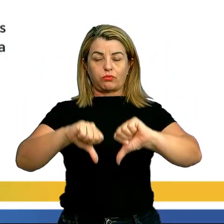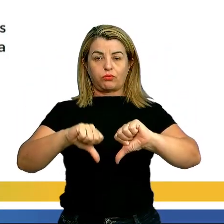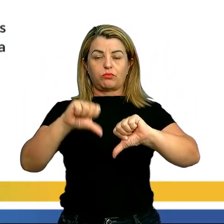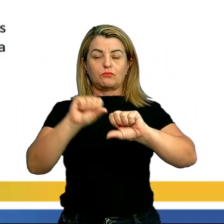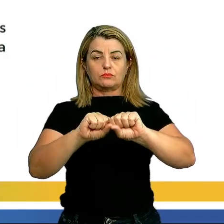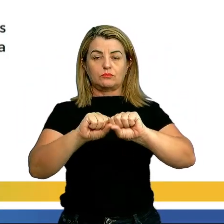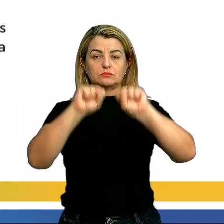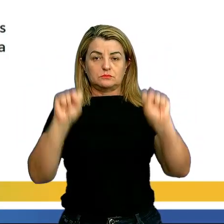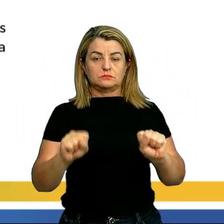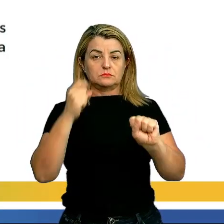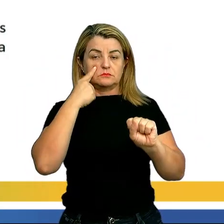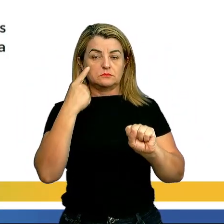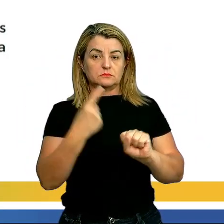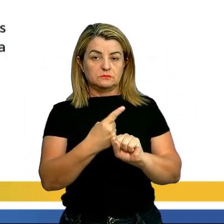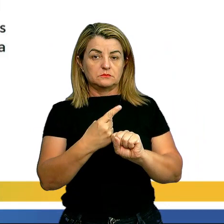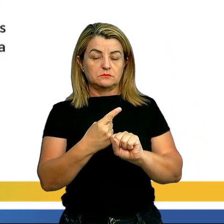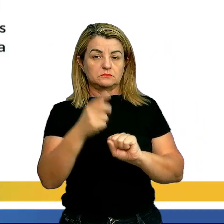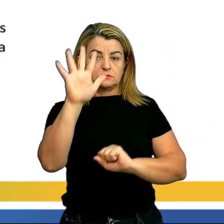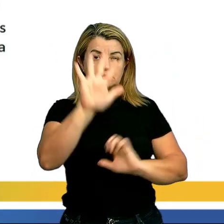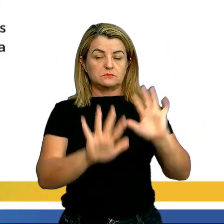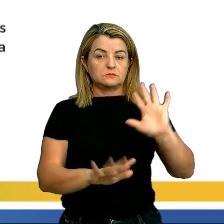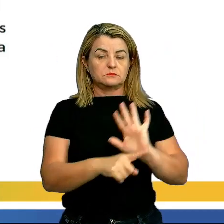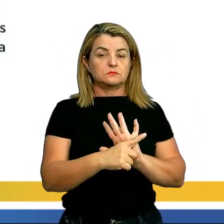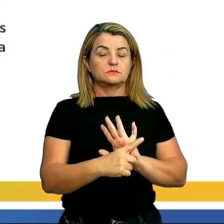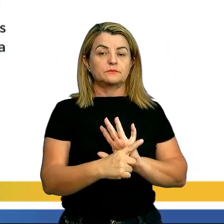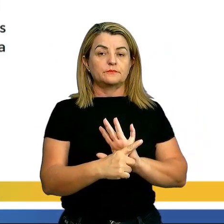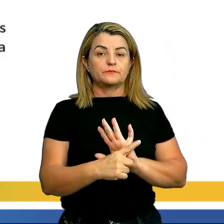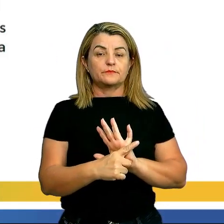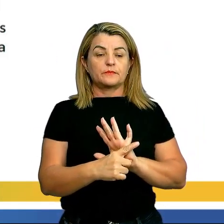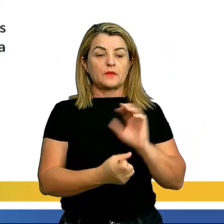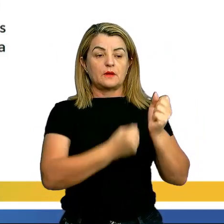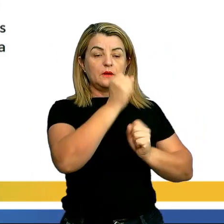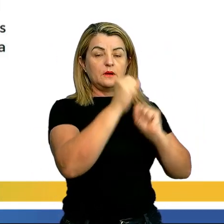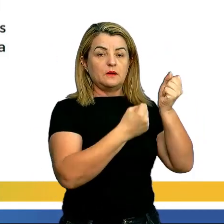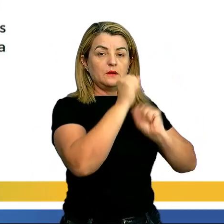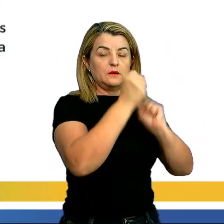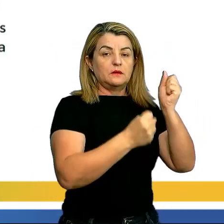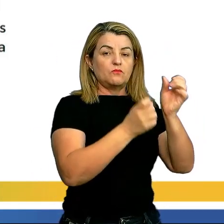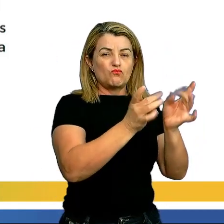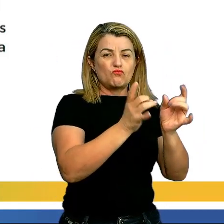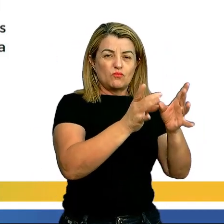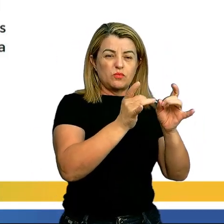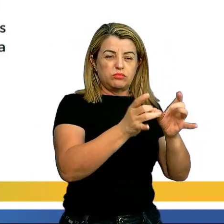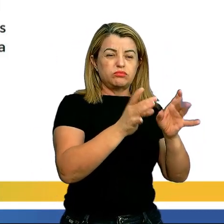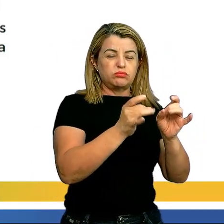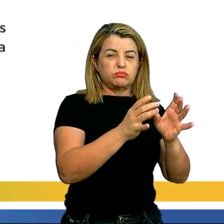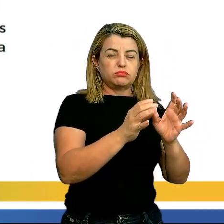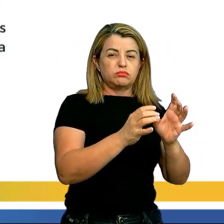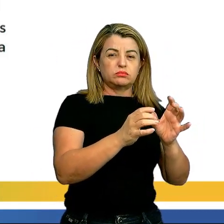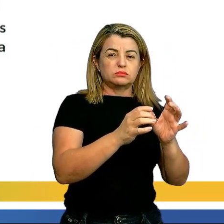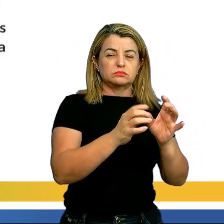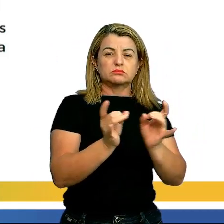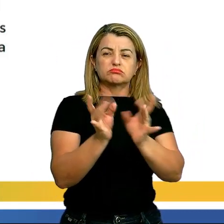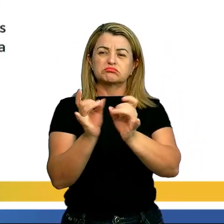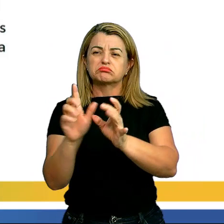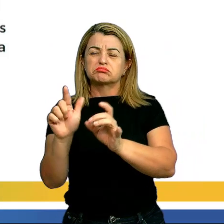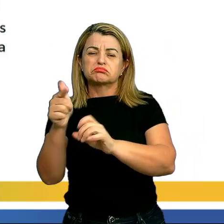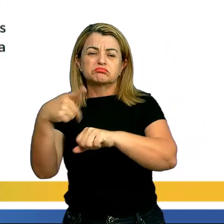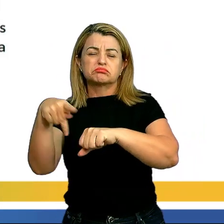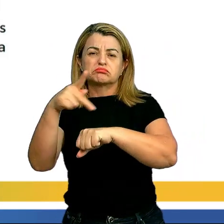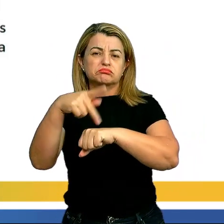sistema. Acompanhe esse mapa mental, esse esquema. As fábricas vão superproduzir, as exportações elas vão